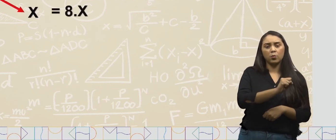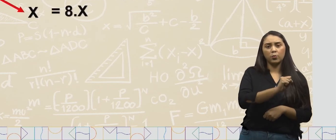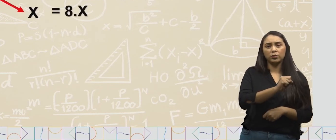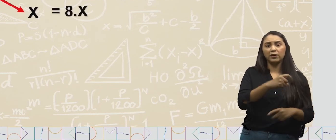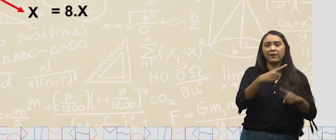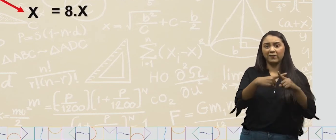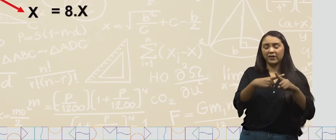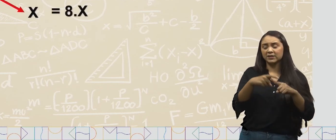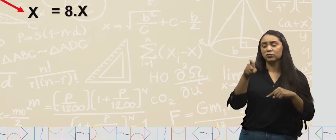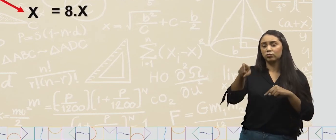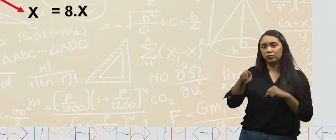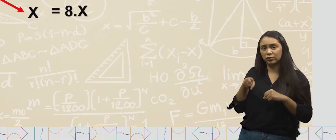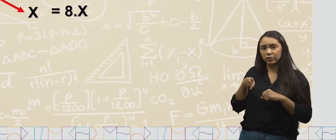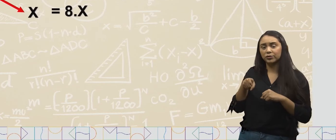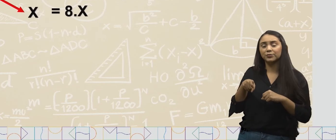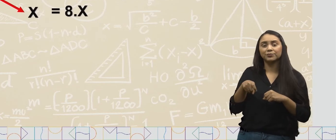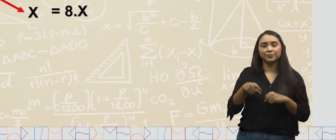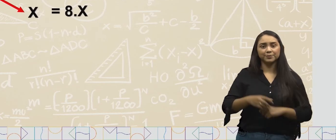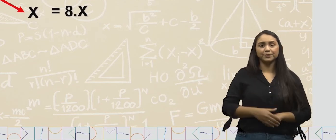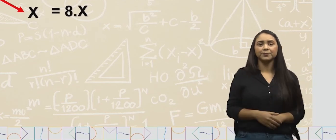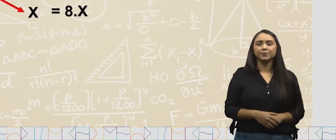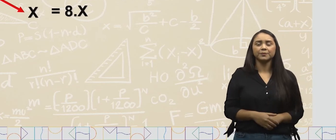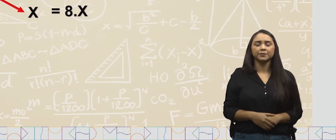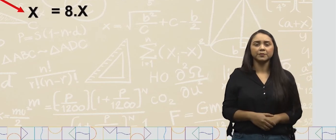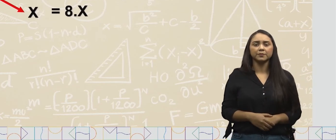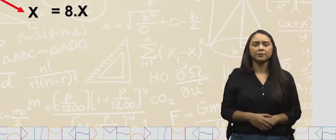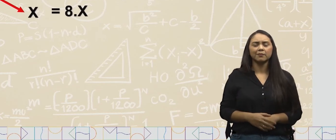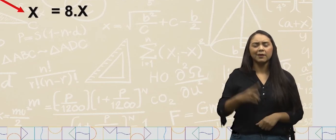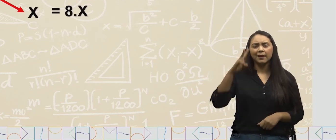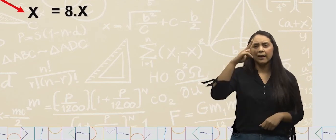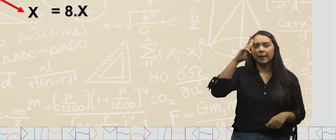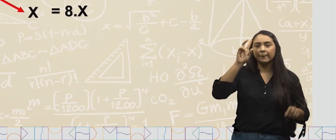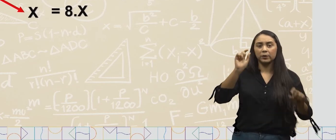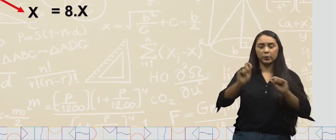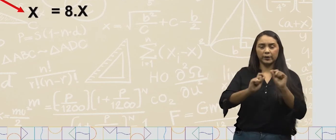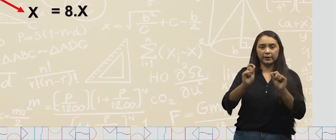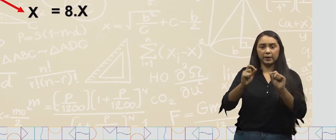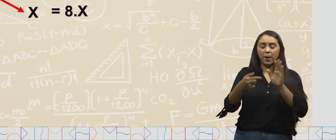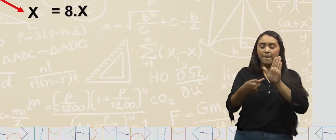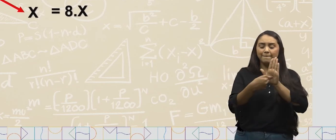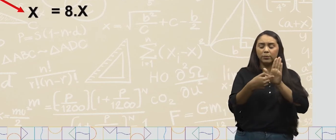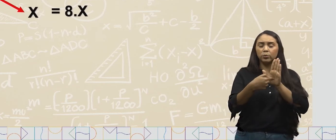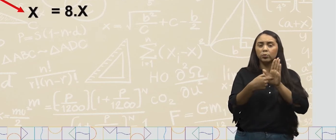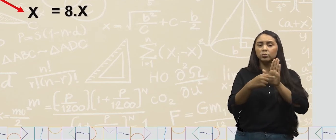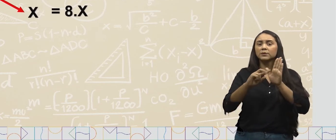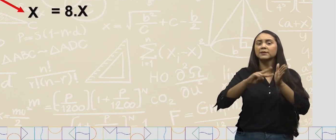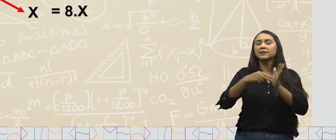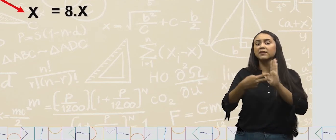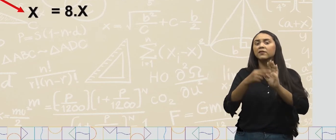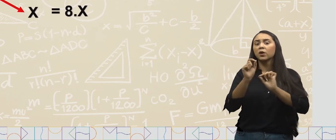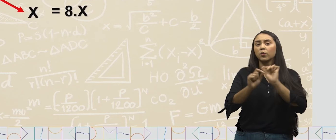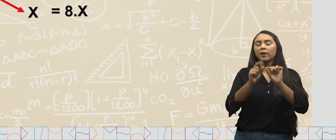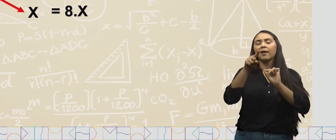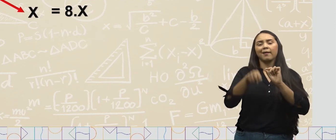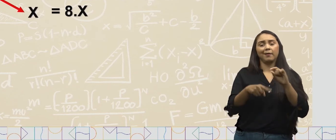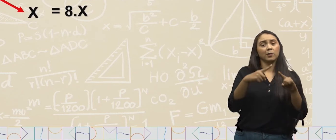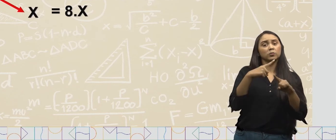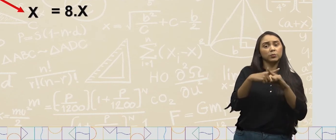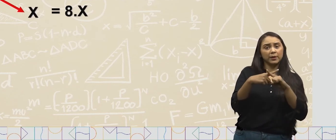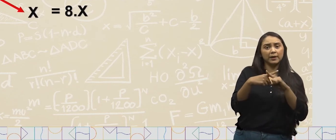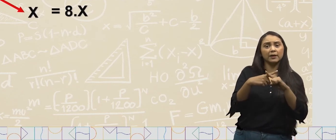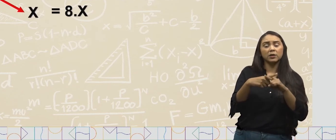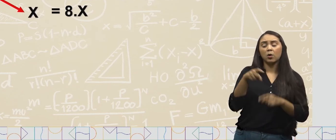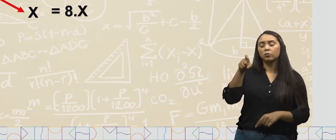x. Observe aí, 140 vezes 1. Lembrando, o ponto, neste caso aí, é